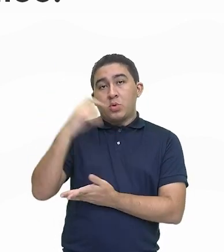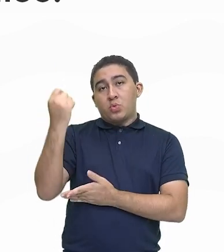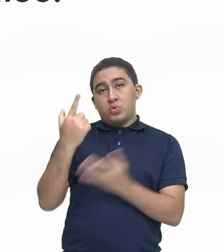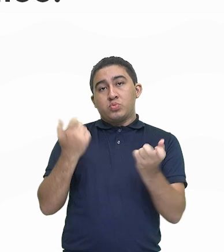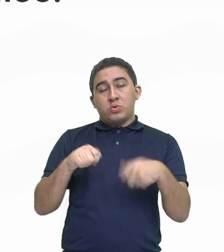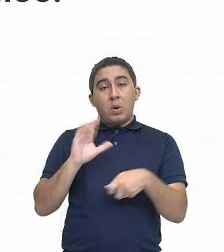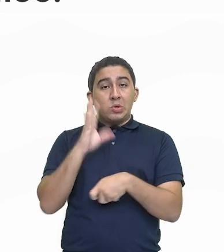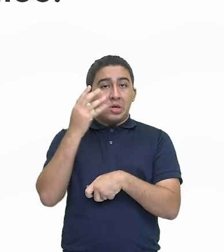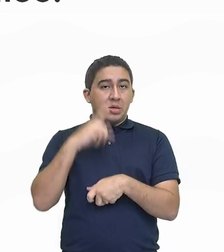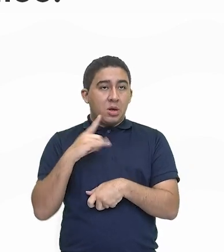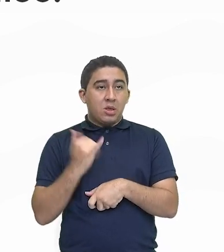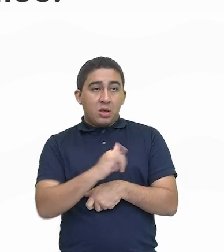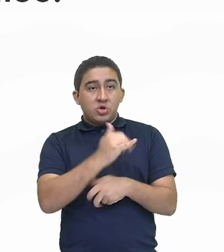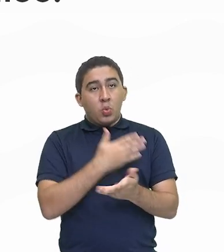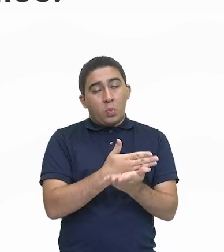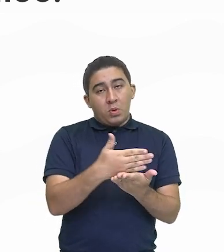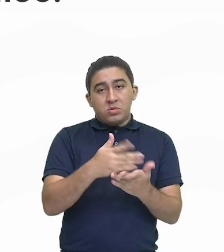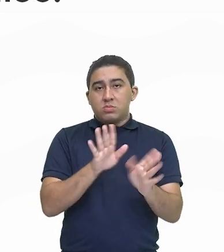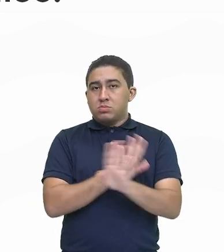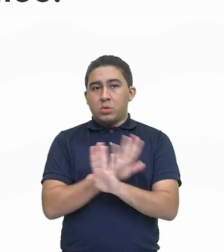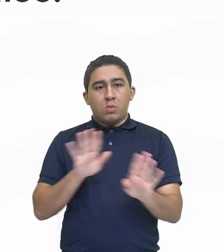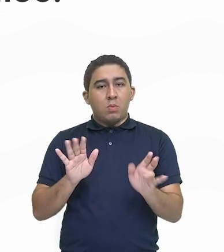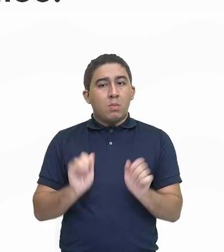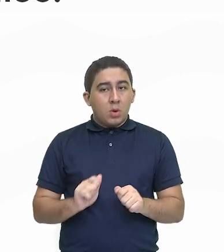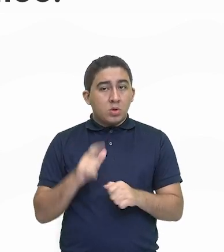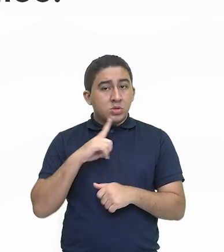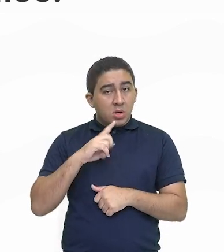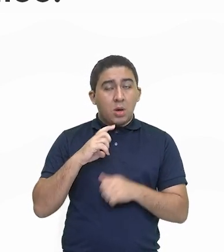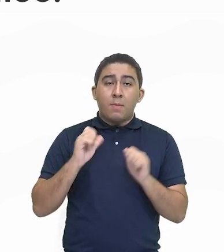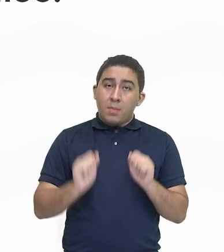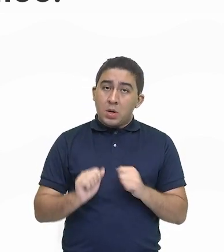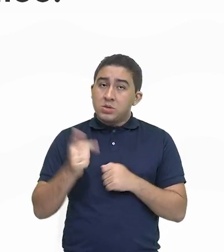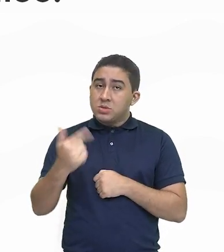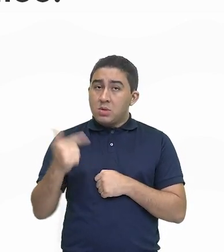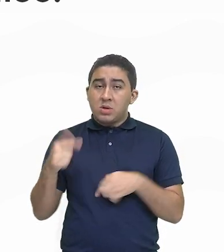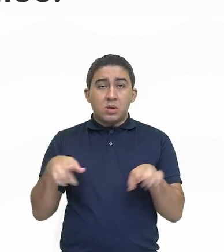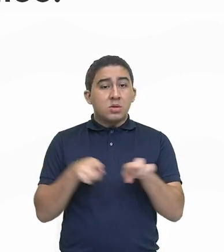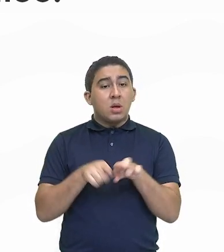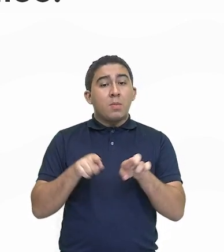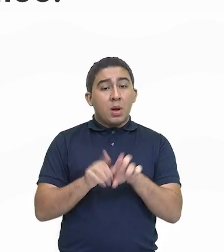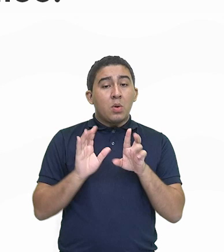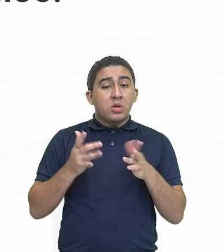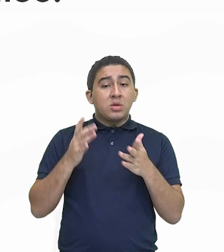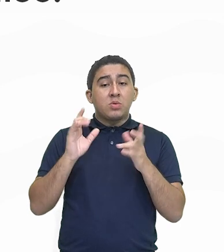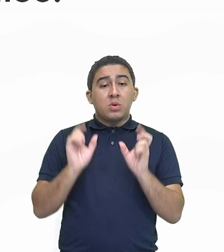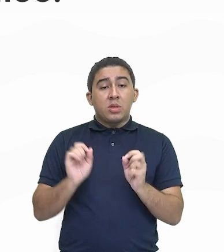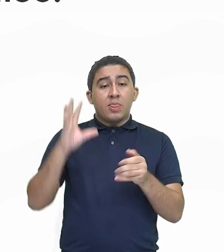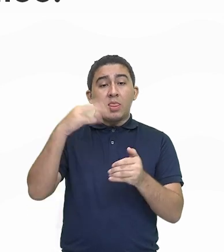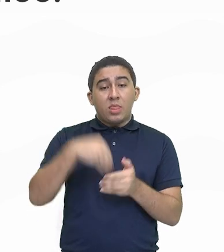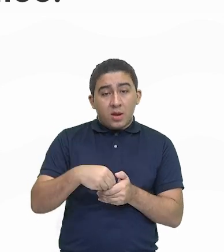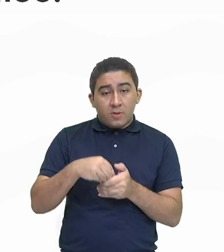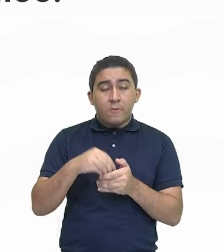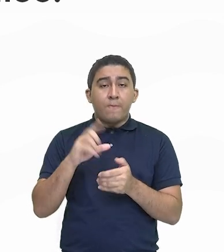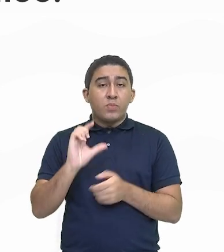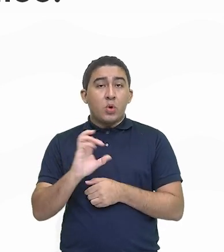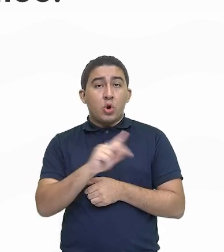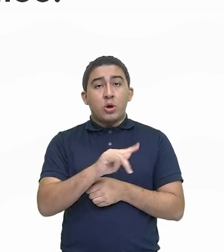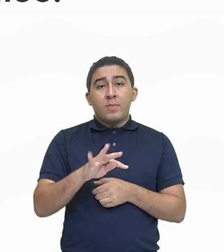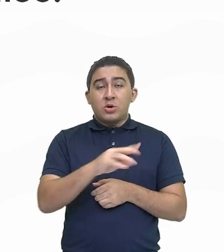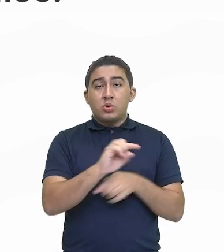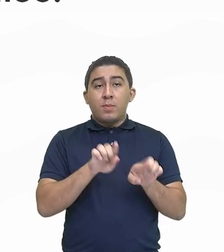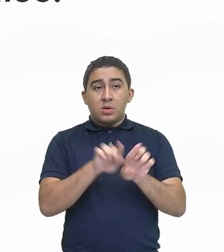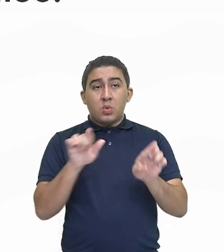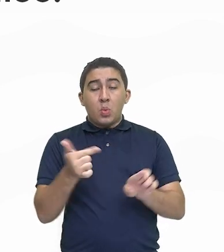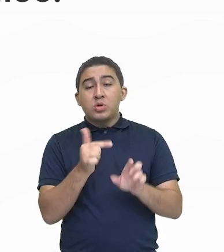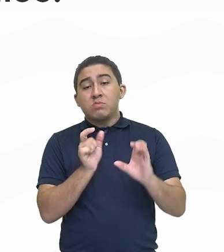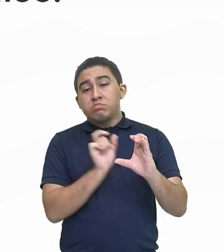como energia de ativação. Vai acontecer com ou sem ela, né? E vai ocorrer também dentro do cloroplasto, mas numa outra parte dele, não é